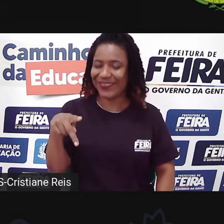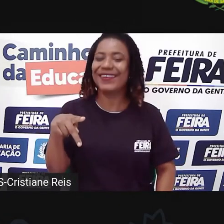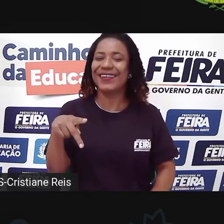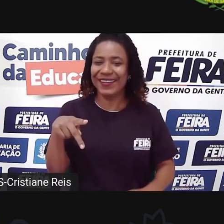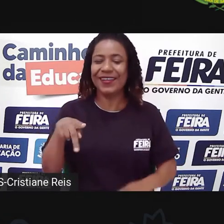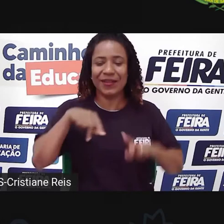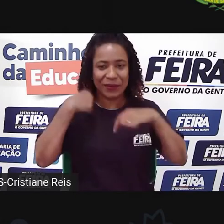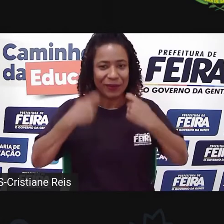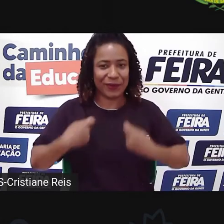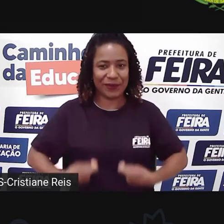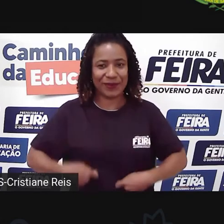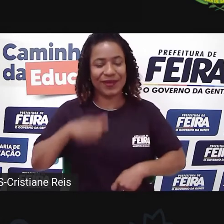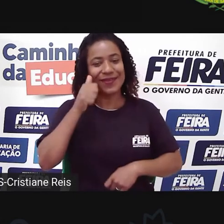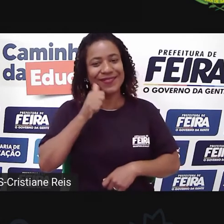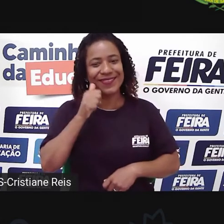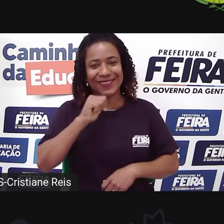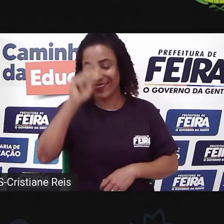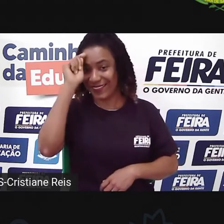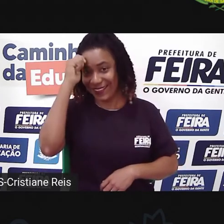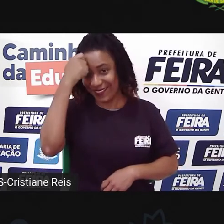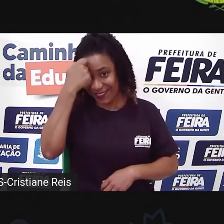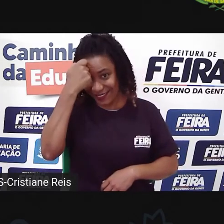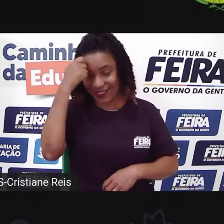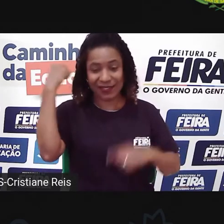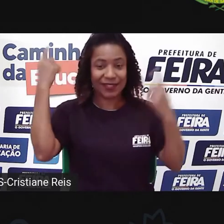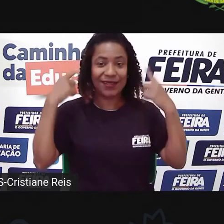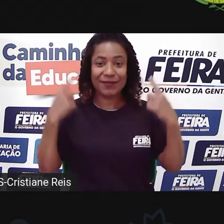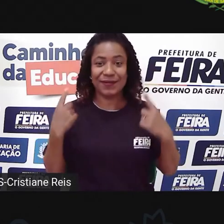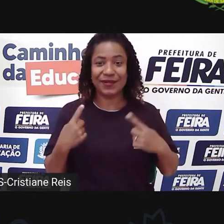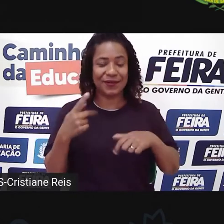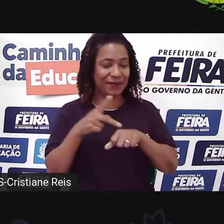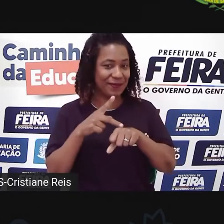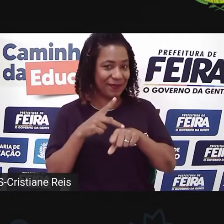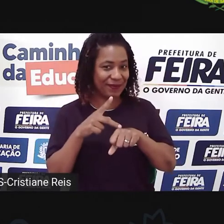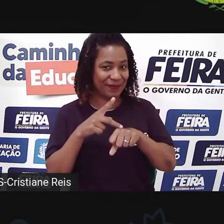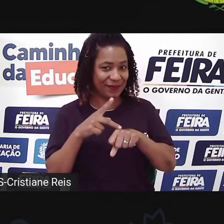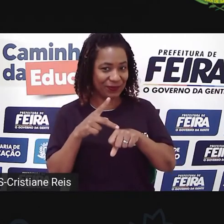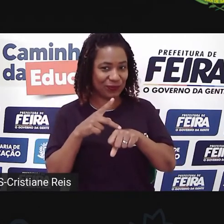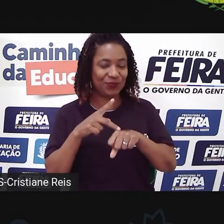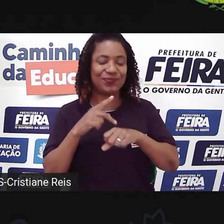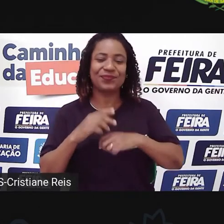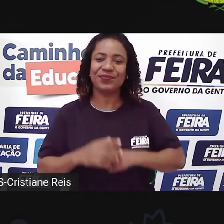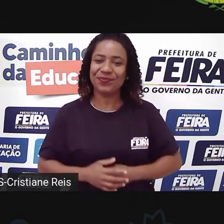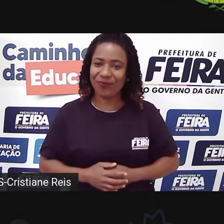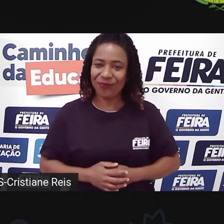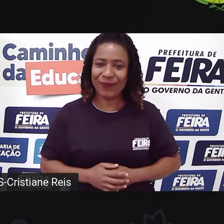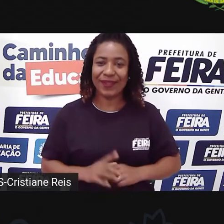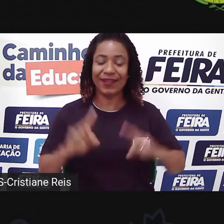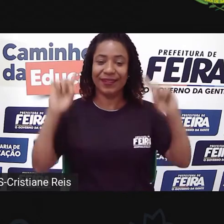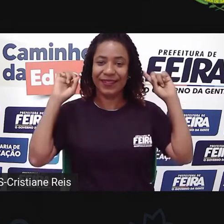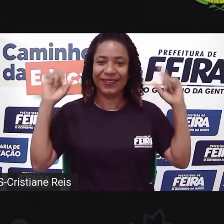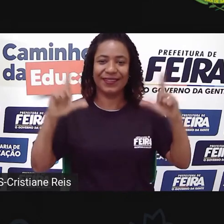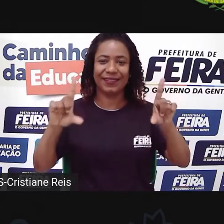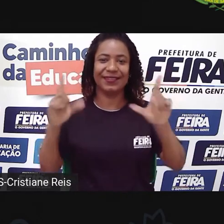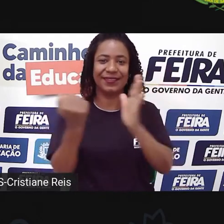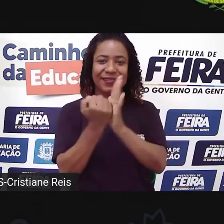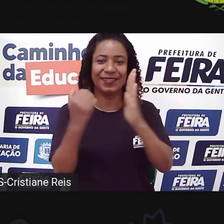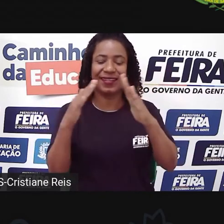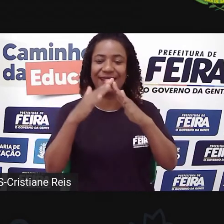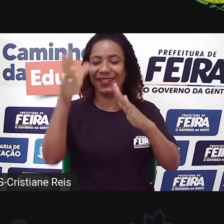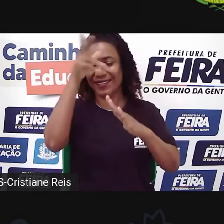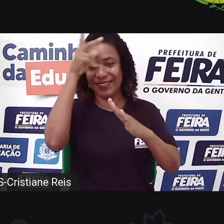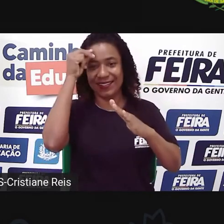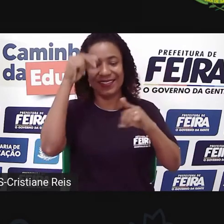de cabelos negros na altura do ombro. Atrás de mim, né, tem a logomarca da Prefeitura Municipal de Feira de Santana,